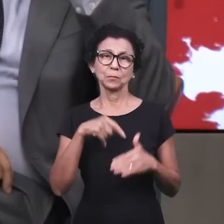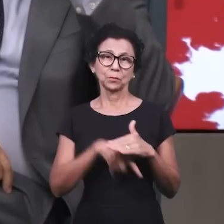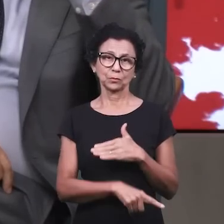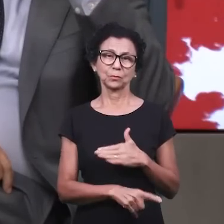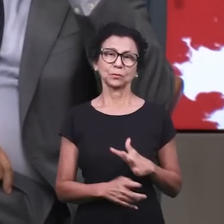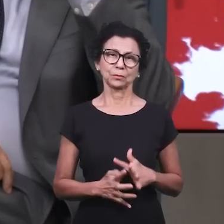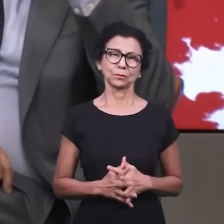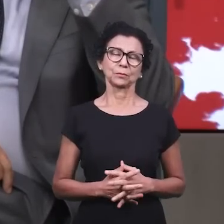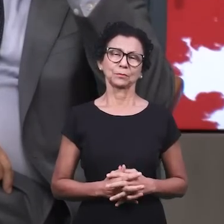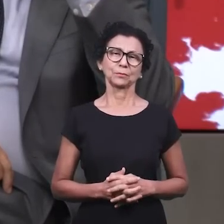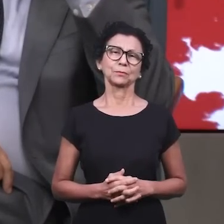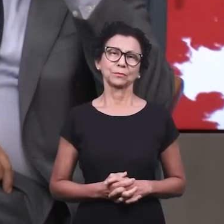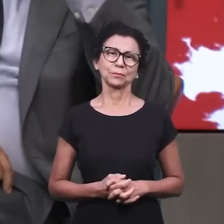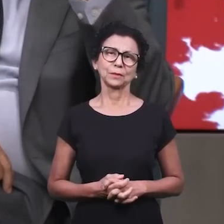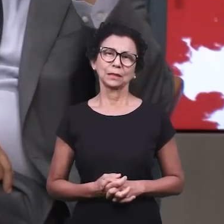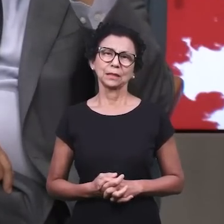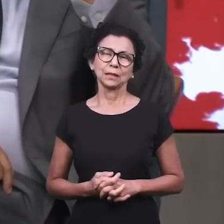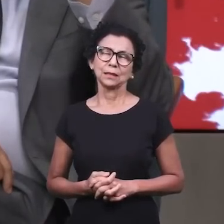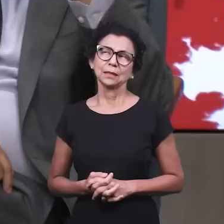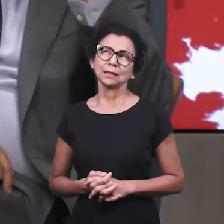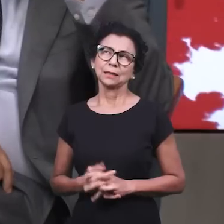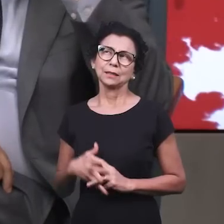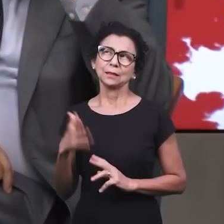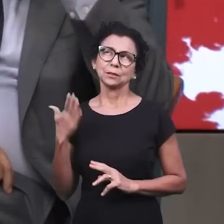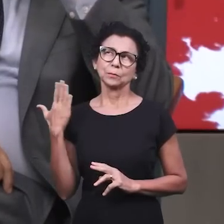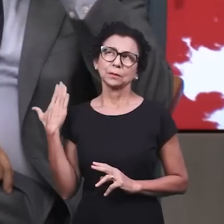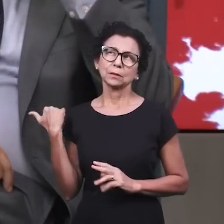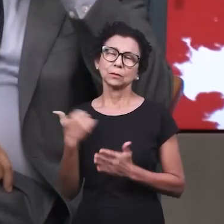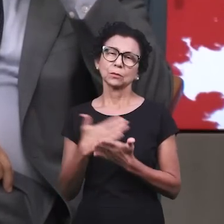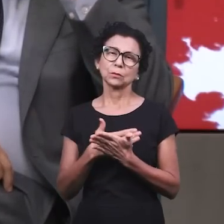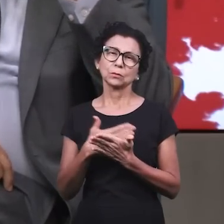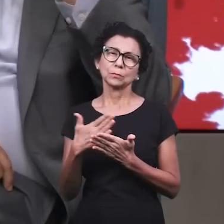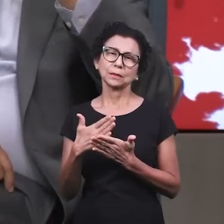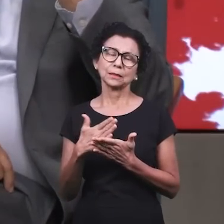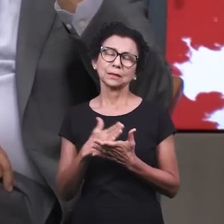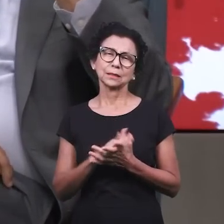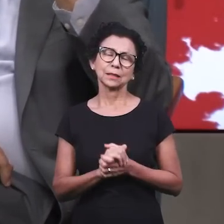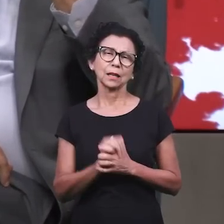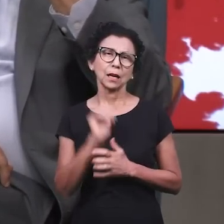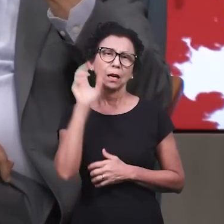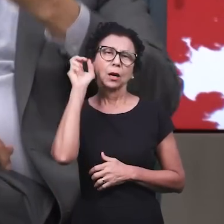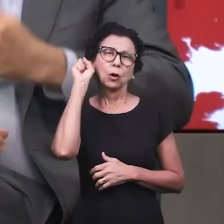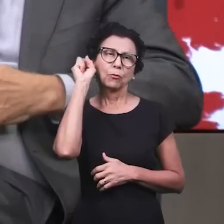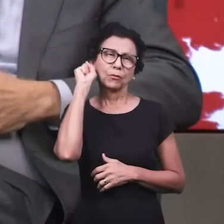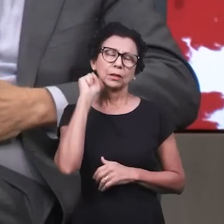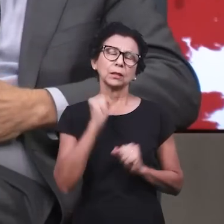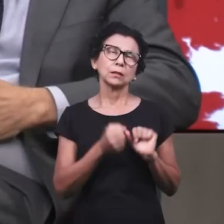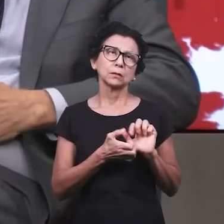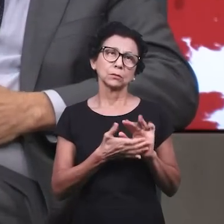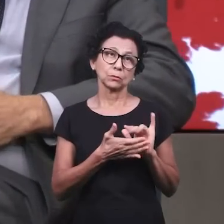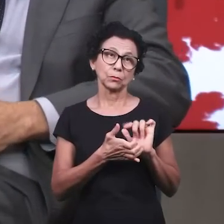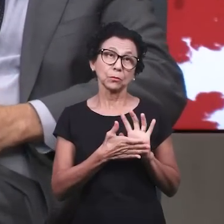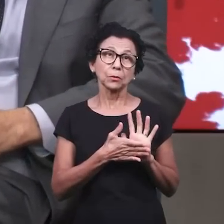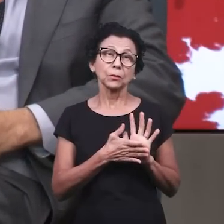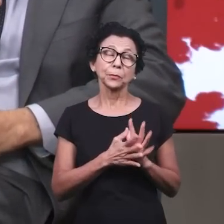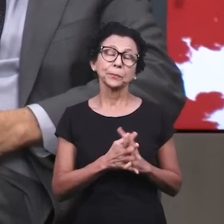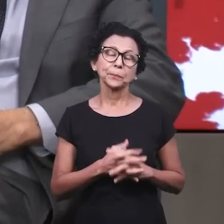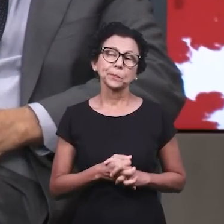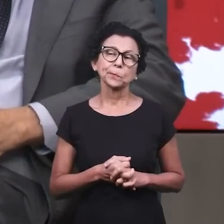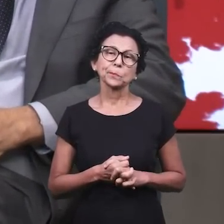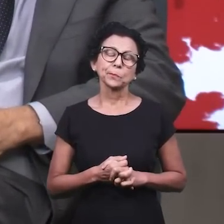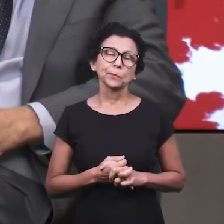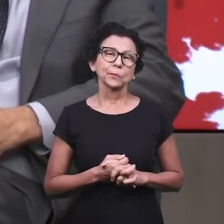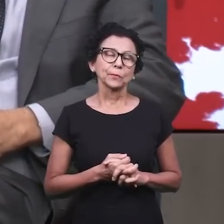louvor, quando eu comecei a ouvir, eu entendi aquilo que